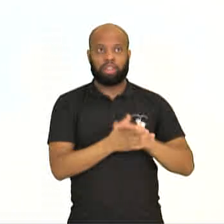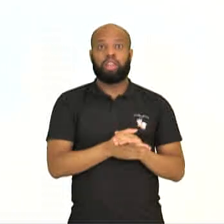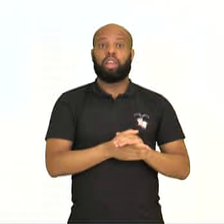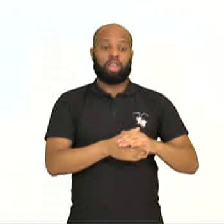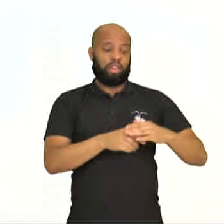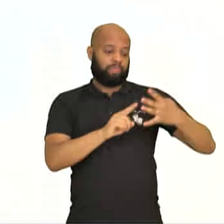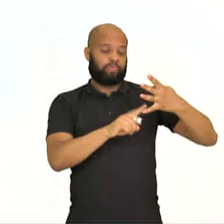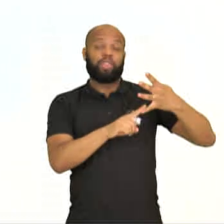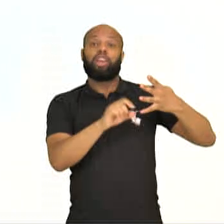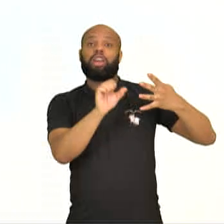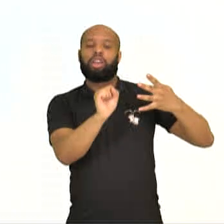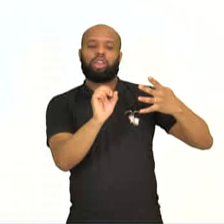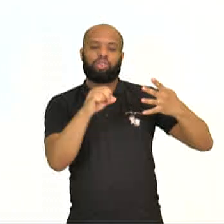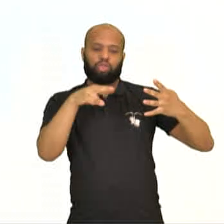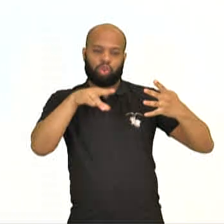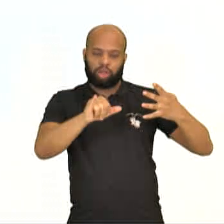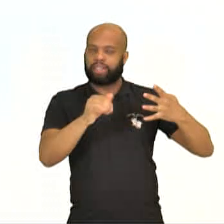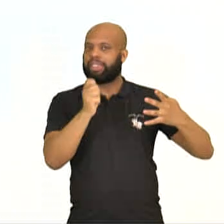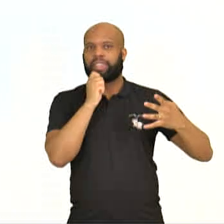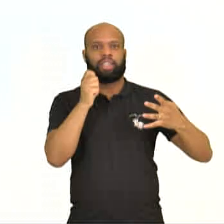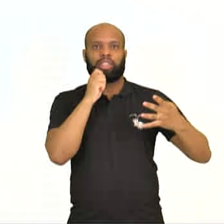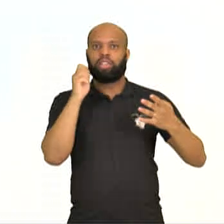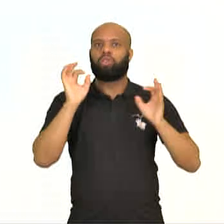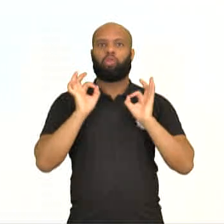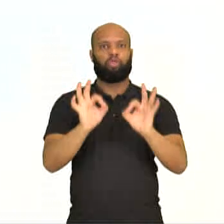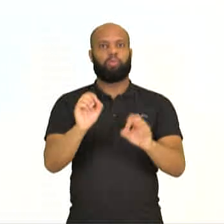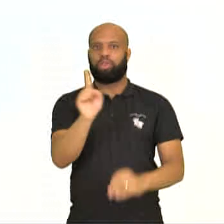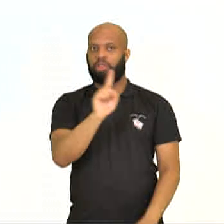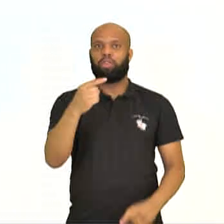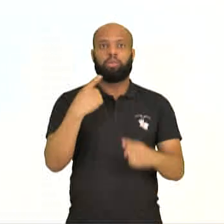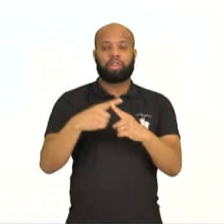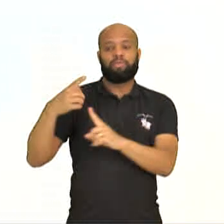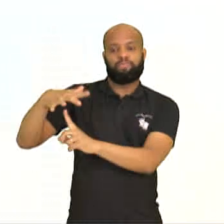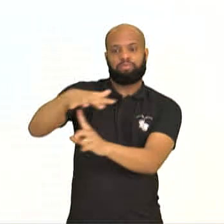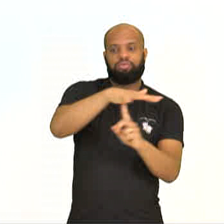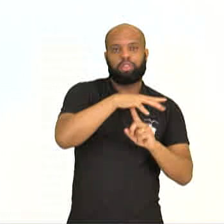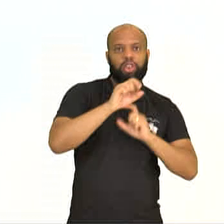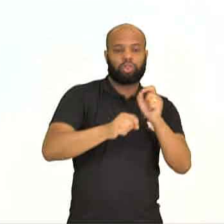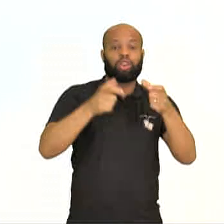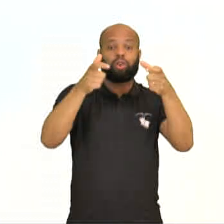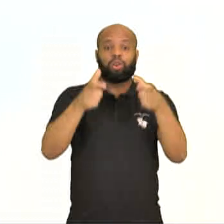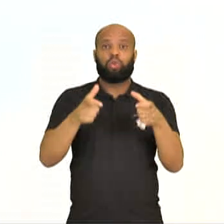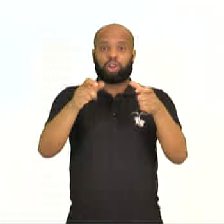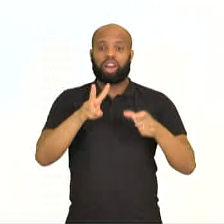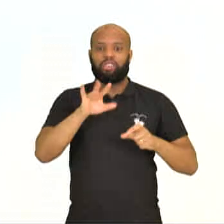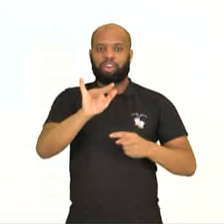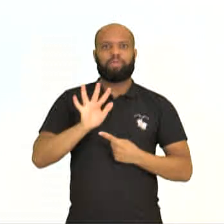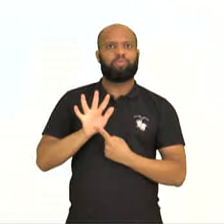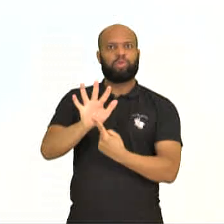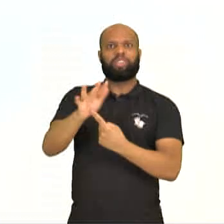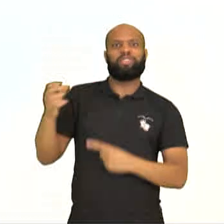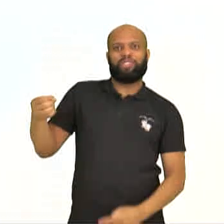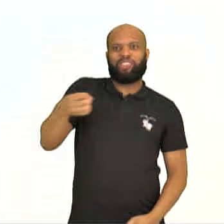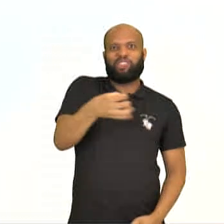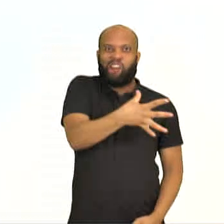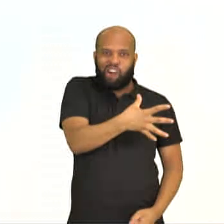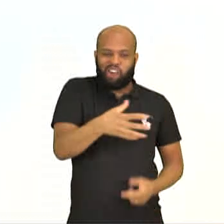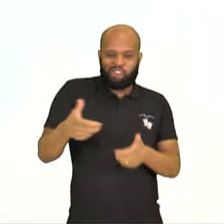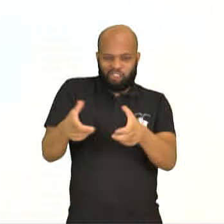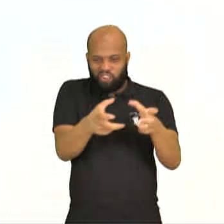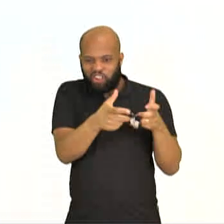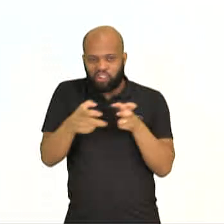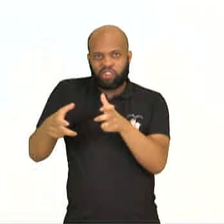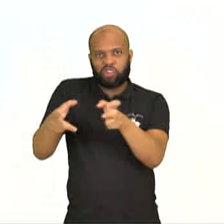A Sony ainda não confirmou presença. A feira sempre foi o palco para lançamentos de novos títulos,